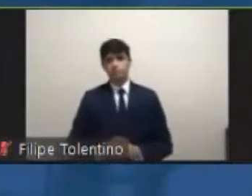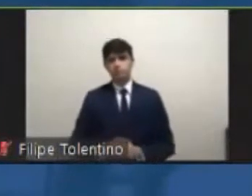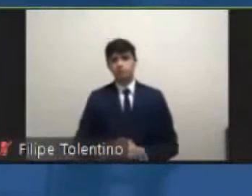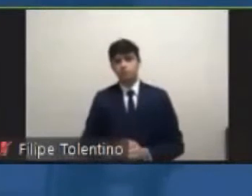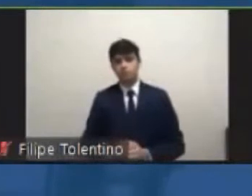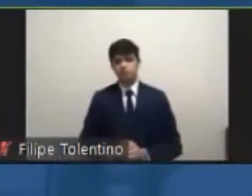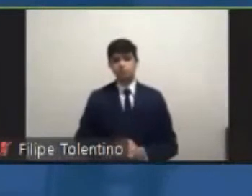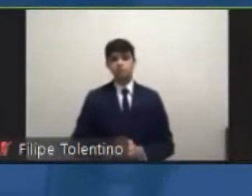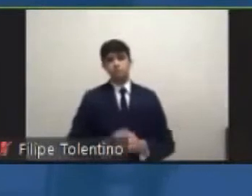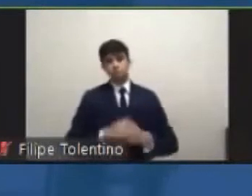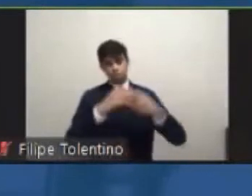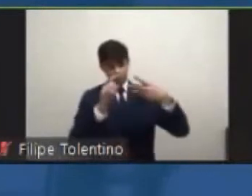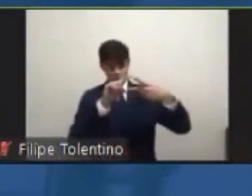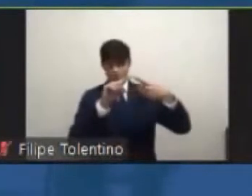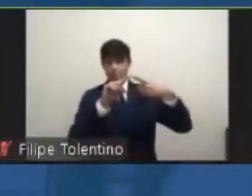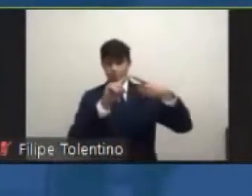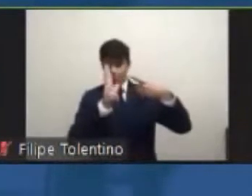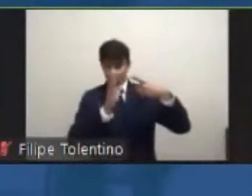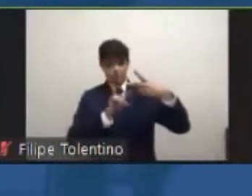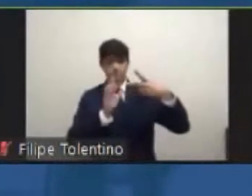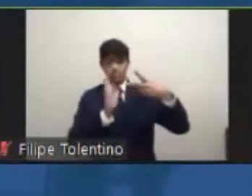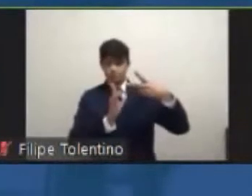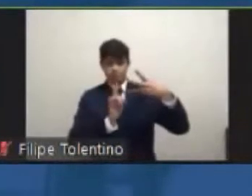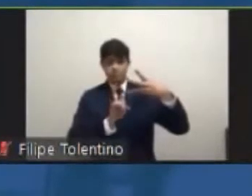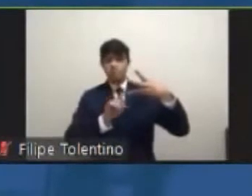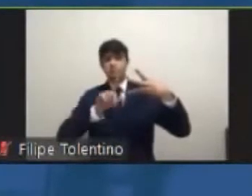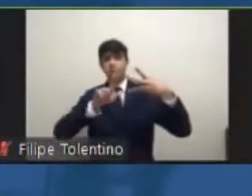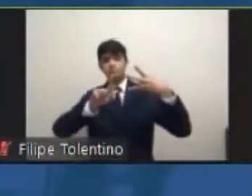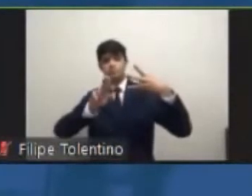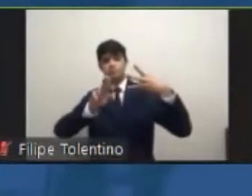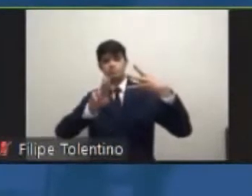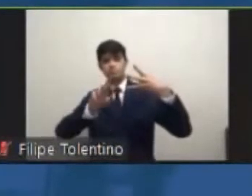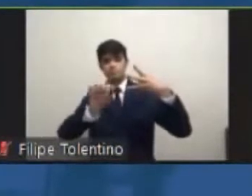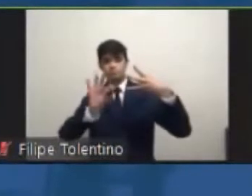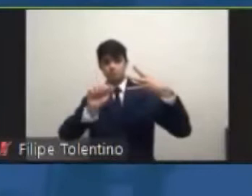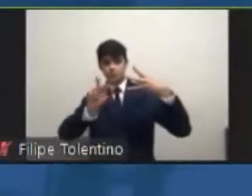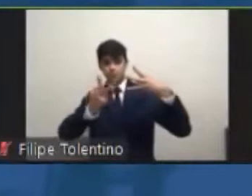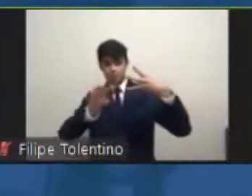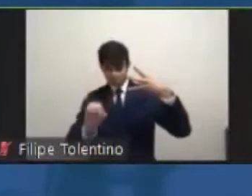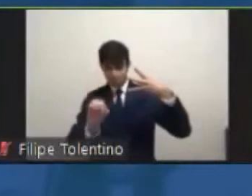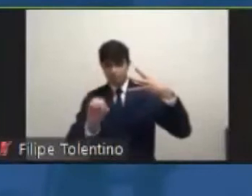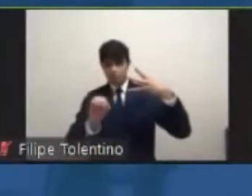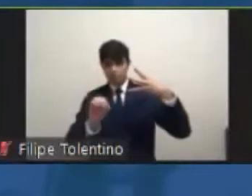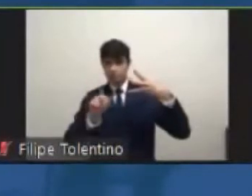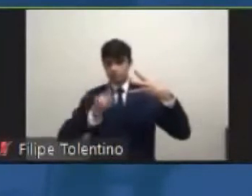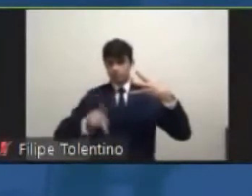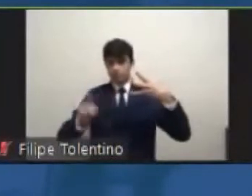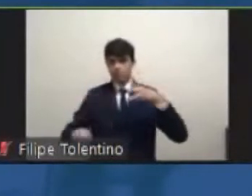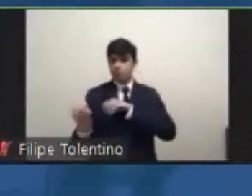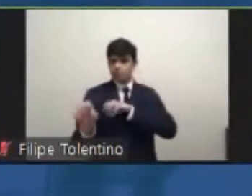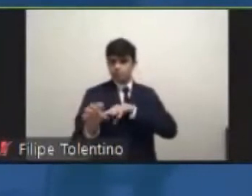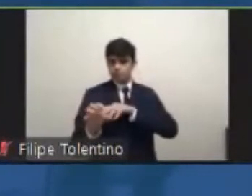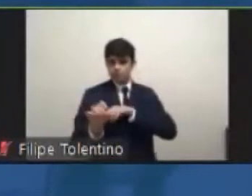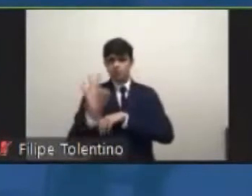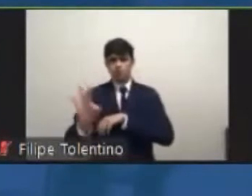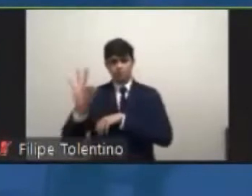Gustavo Binemboim, também procurador do Estado do Rio, professor da UERJ. Também ele menciona a importância de respeitar a autonomia do